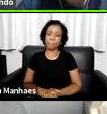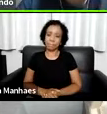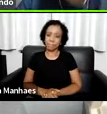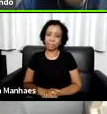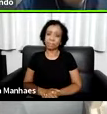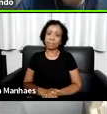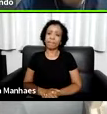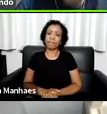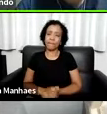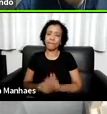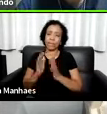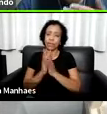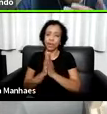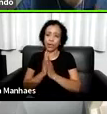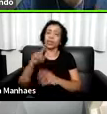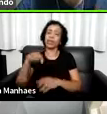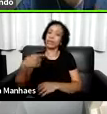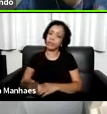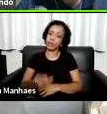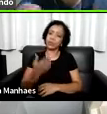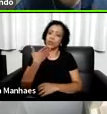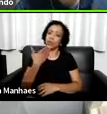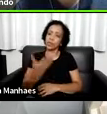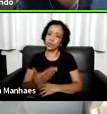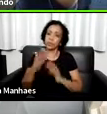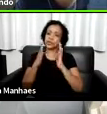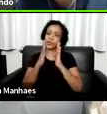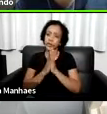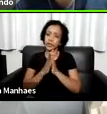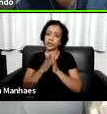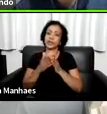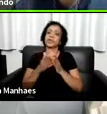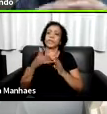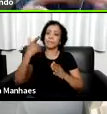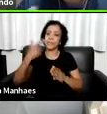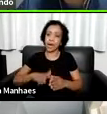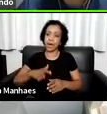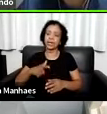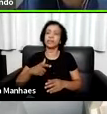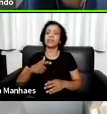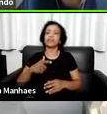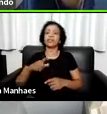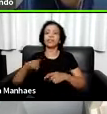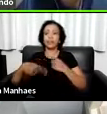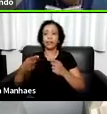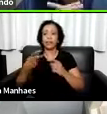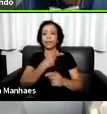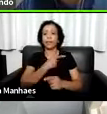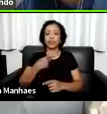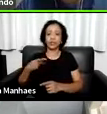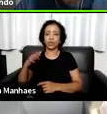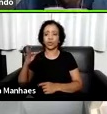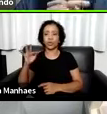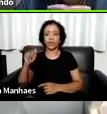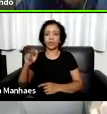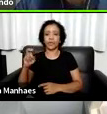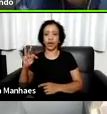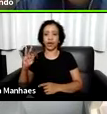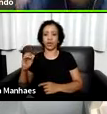alguns pedidos, o irmão ora, e depois da sua oração, o pastor Fausto, então, volta com a palavra para fazer o encerramento, pastor, orar